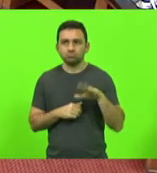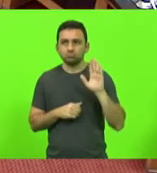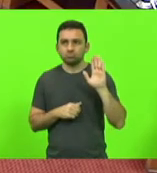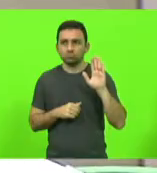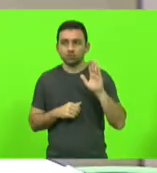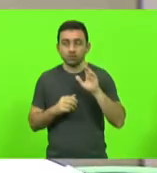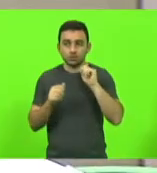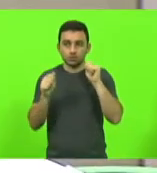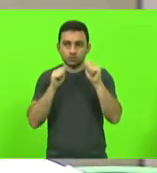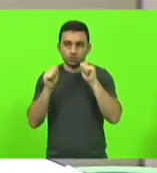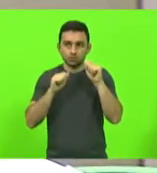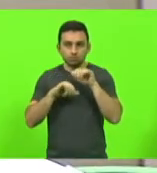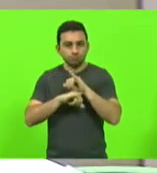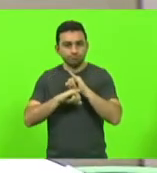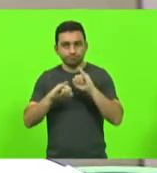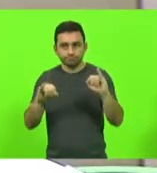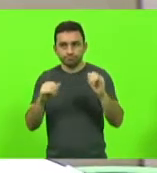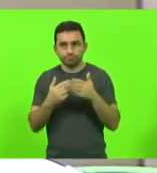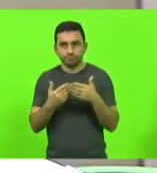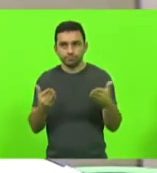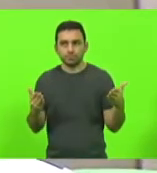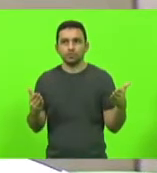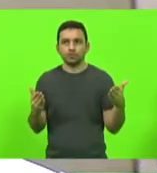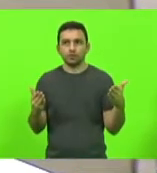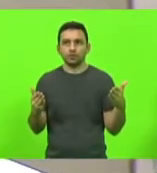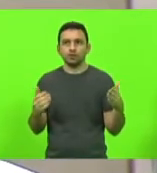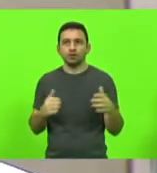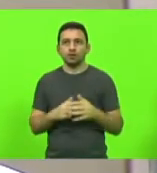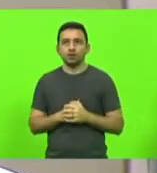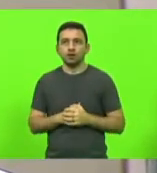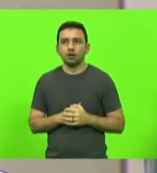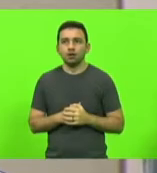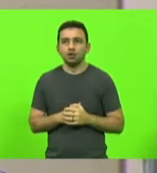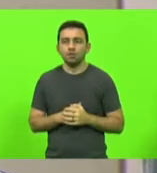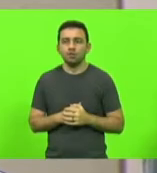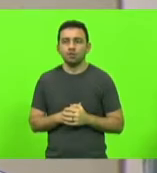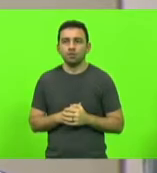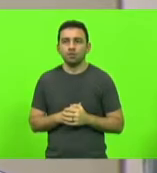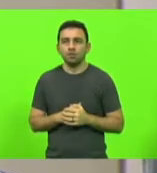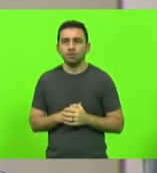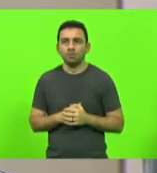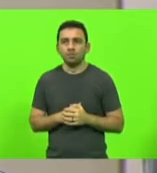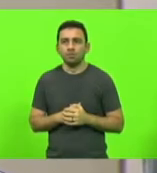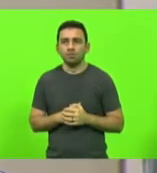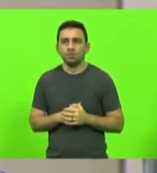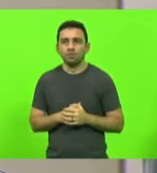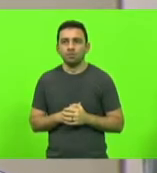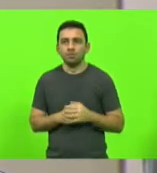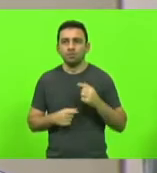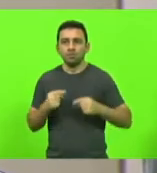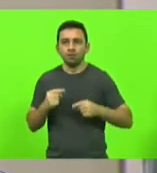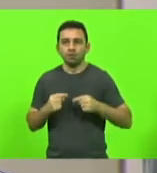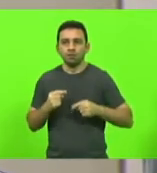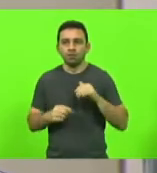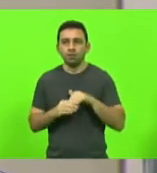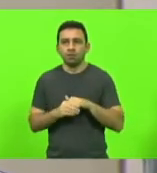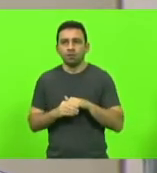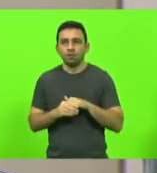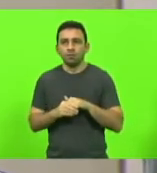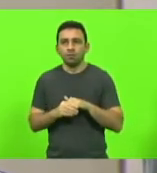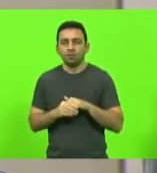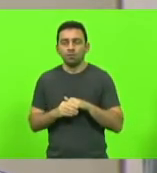assessoria que comunique todos os senhores pares sobre o que foi deliberado na sessão de hoje. Discussão e votação em turno único